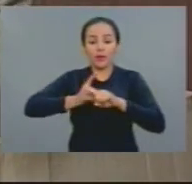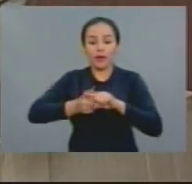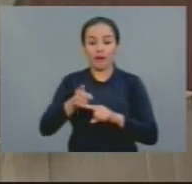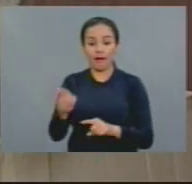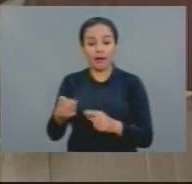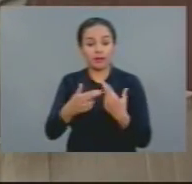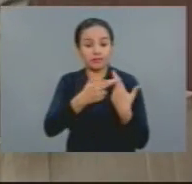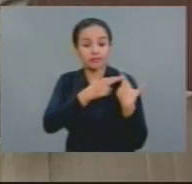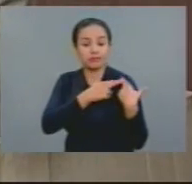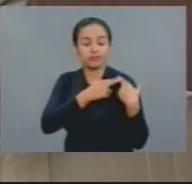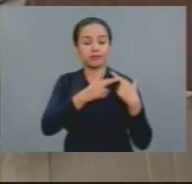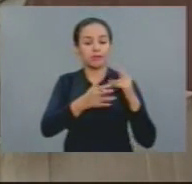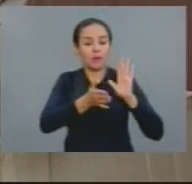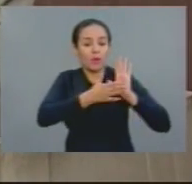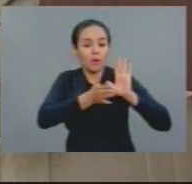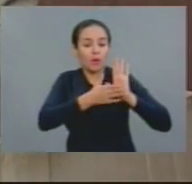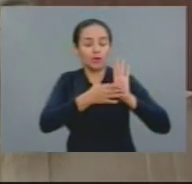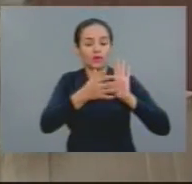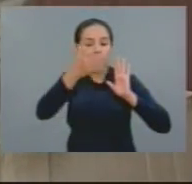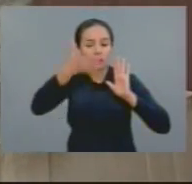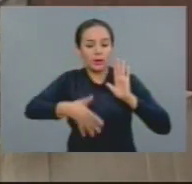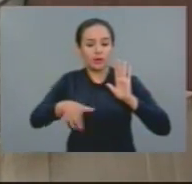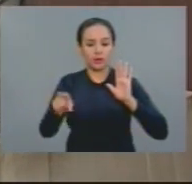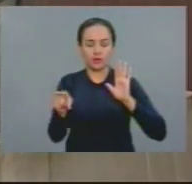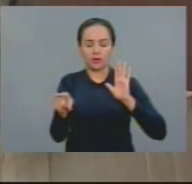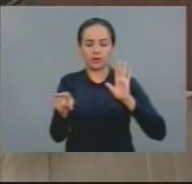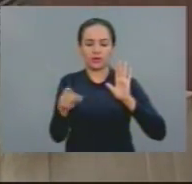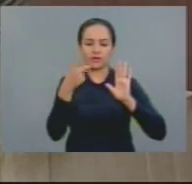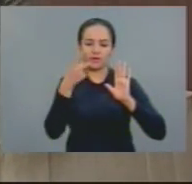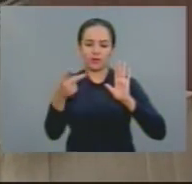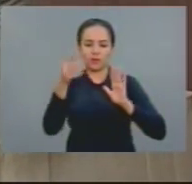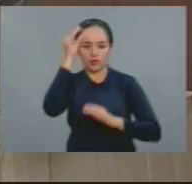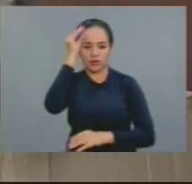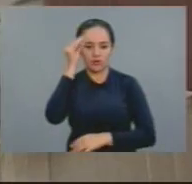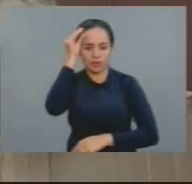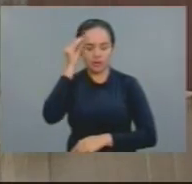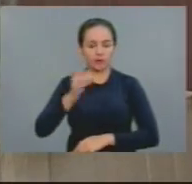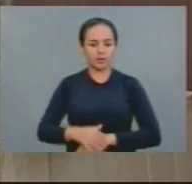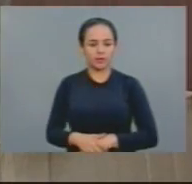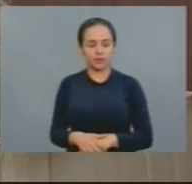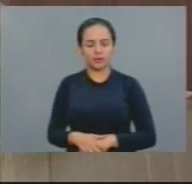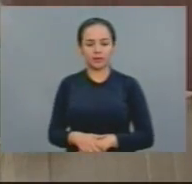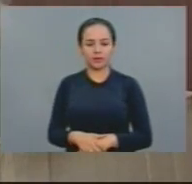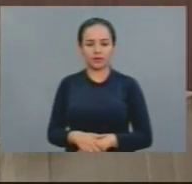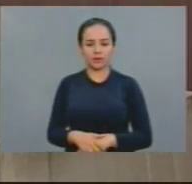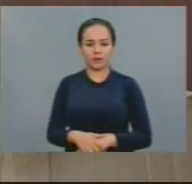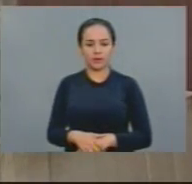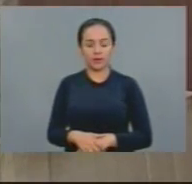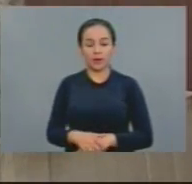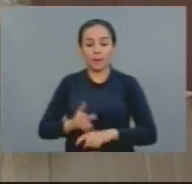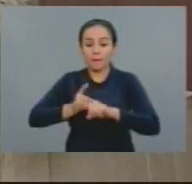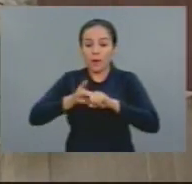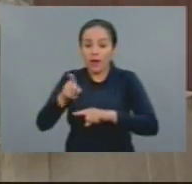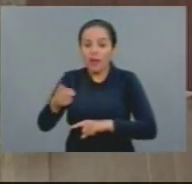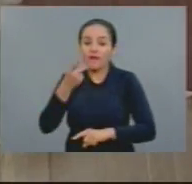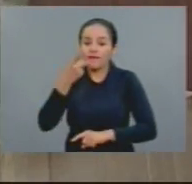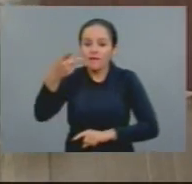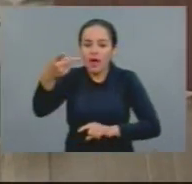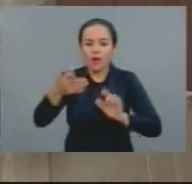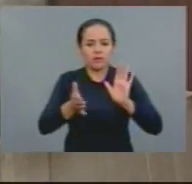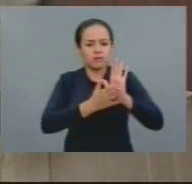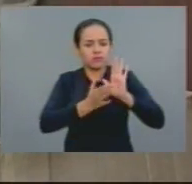ele assumiu quando candidato. Eu estou falando da palavra